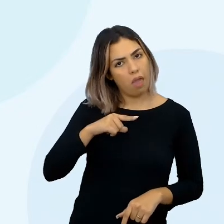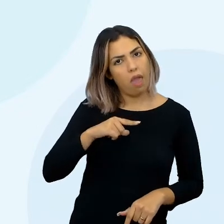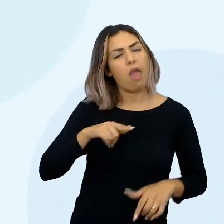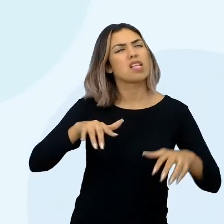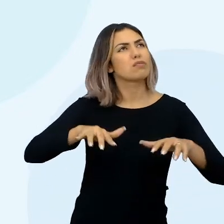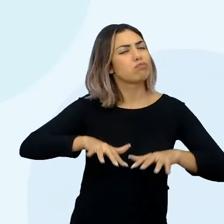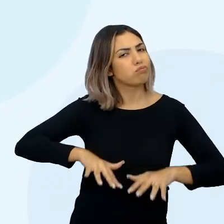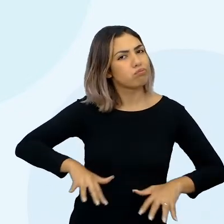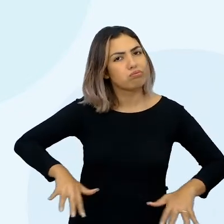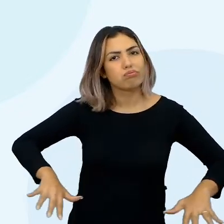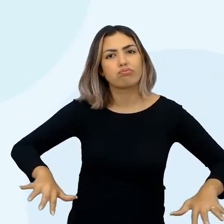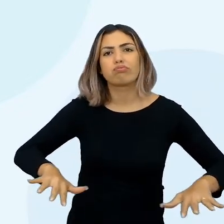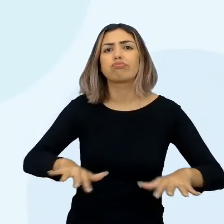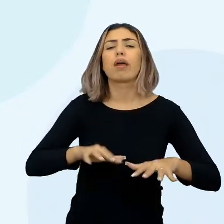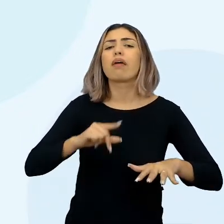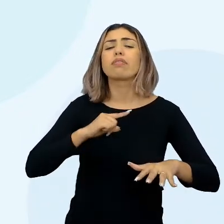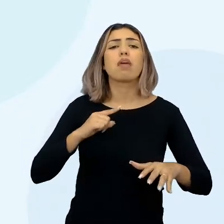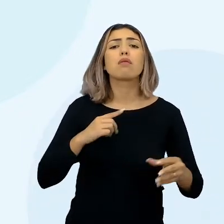ali no começo